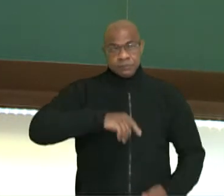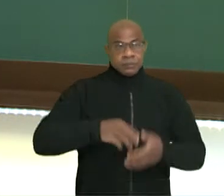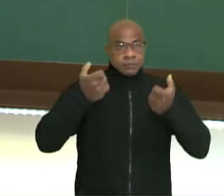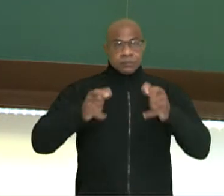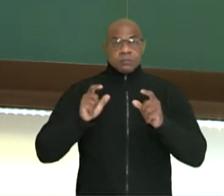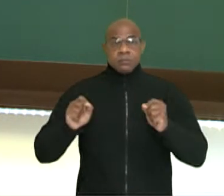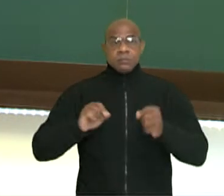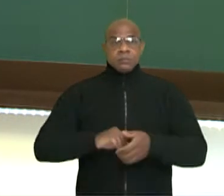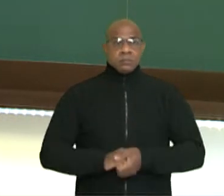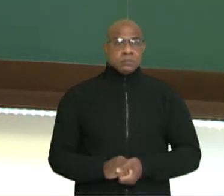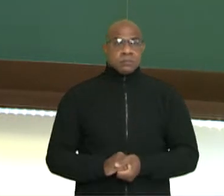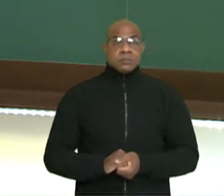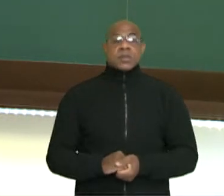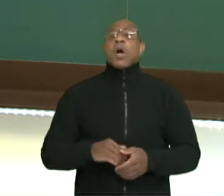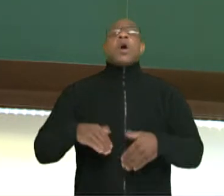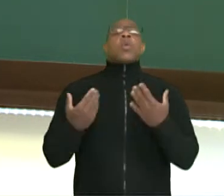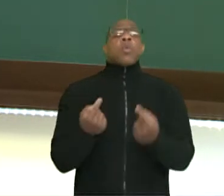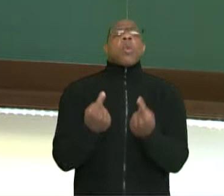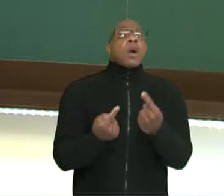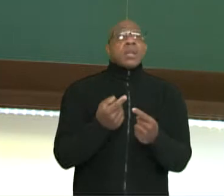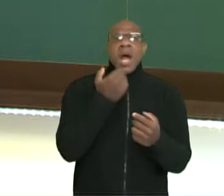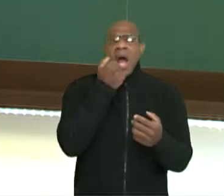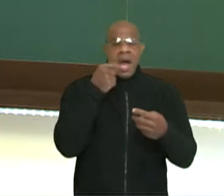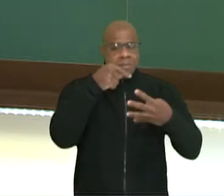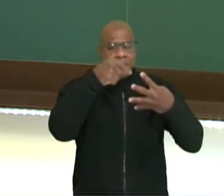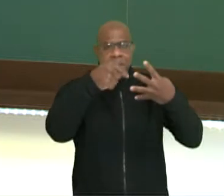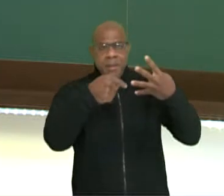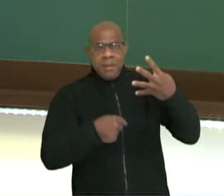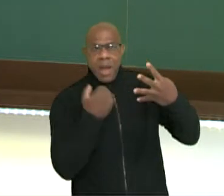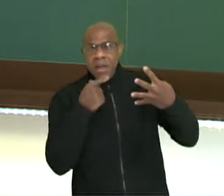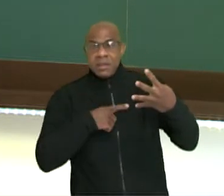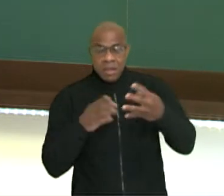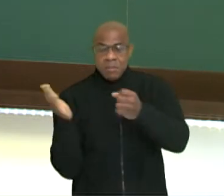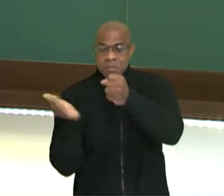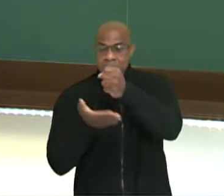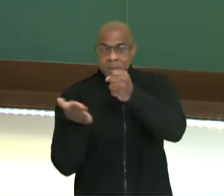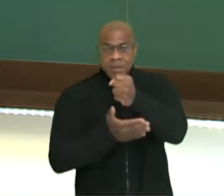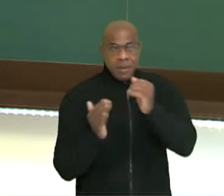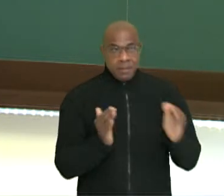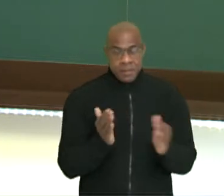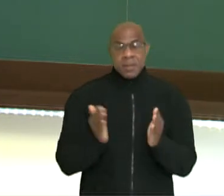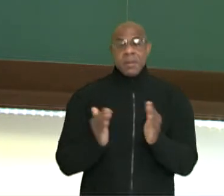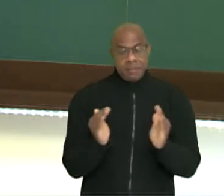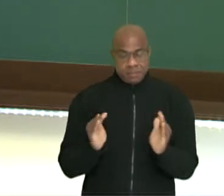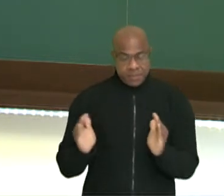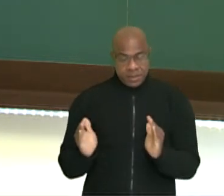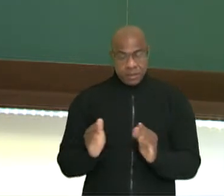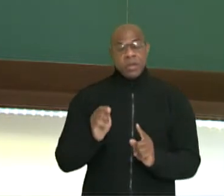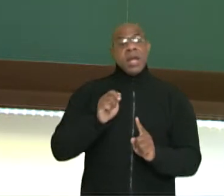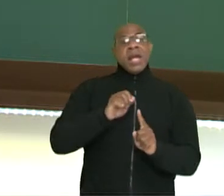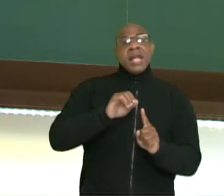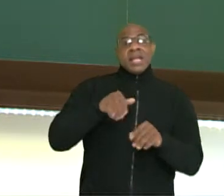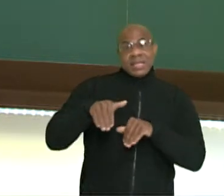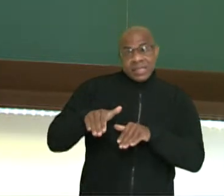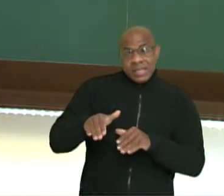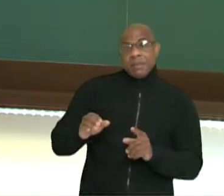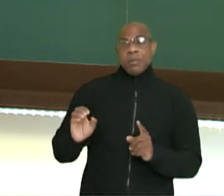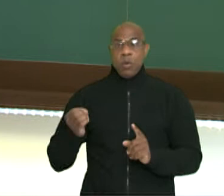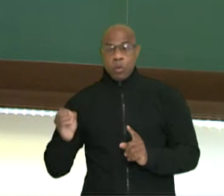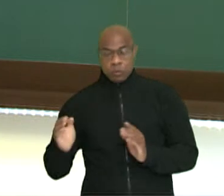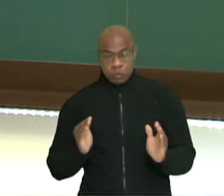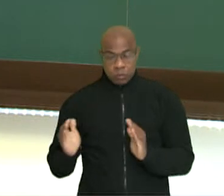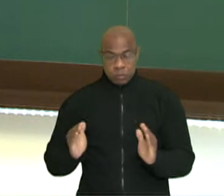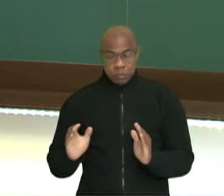ó? Quais desses alimentos estão na safra nos meses de setembro e outubro? Então, você vai